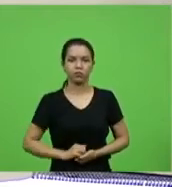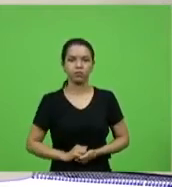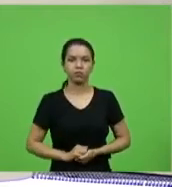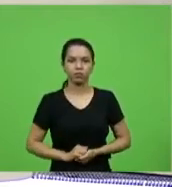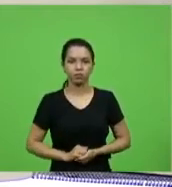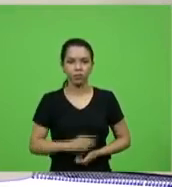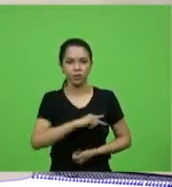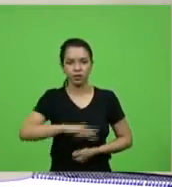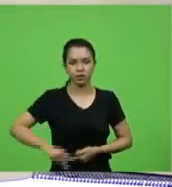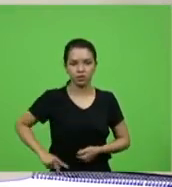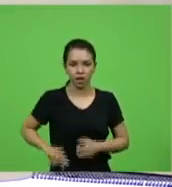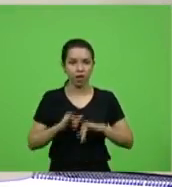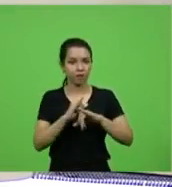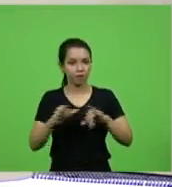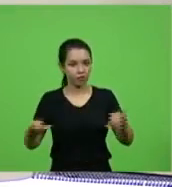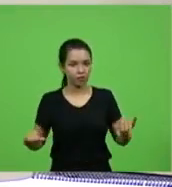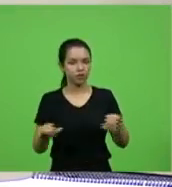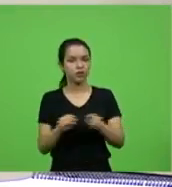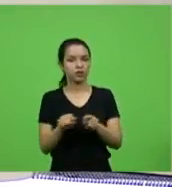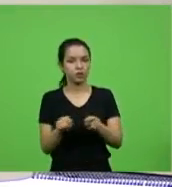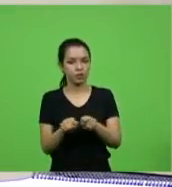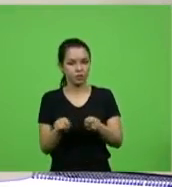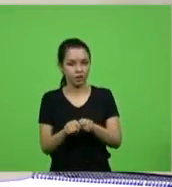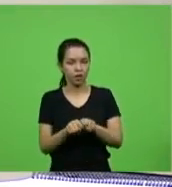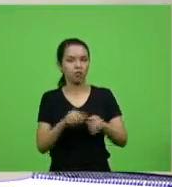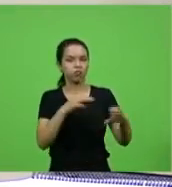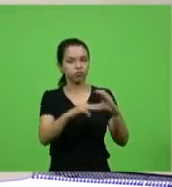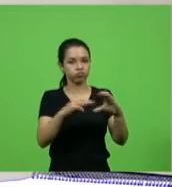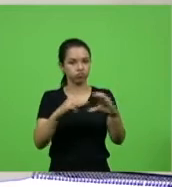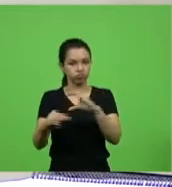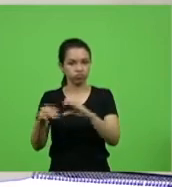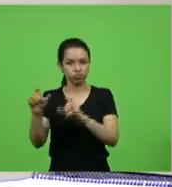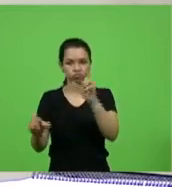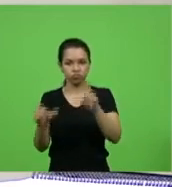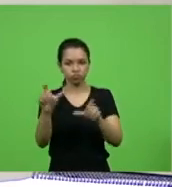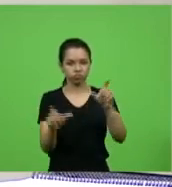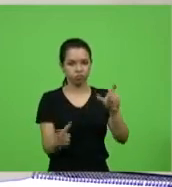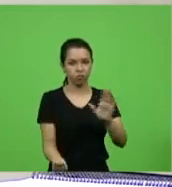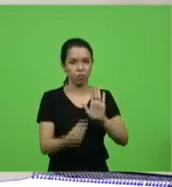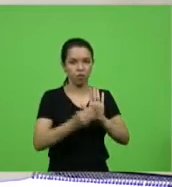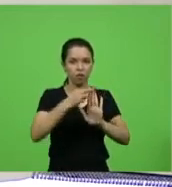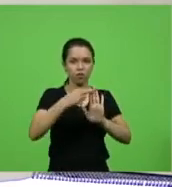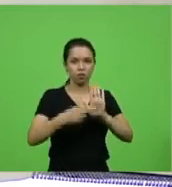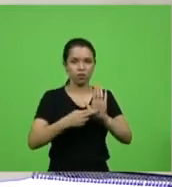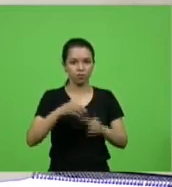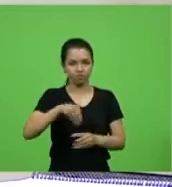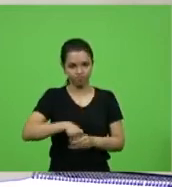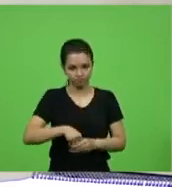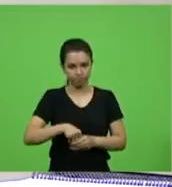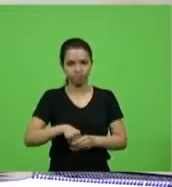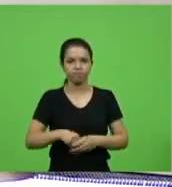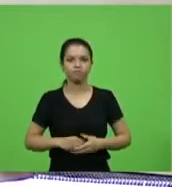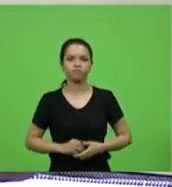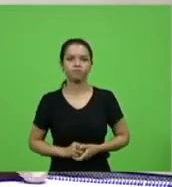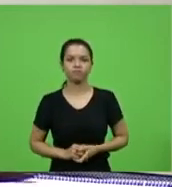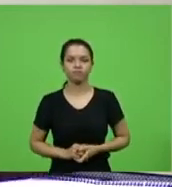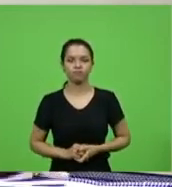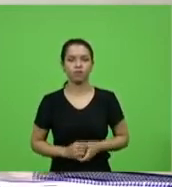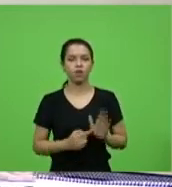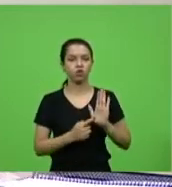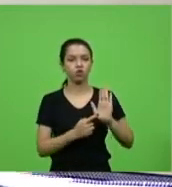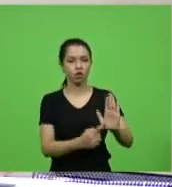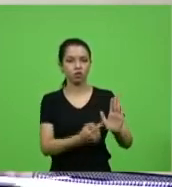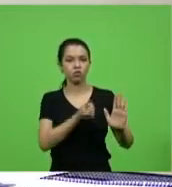Esta presidência comunica que encaminhará aos destinatários conforme determina o regimento interno as seguintes